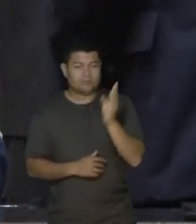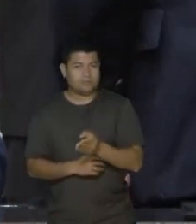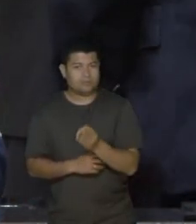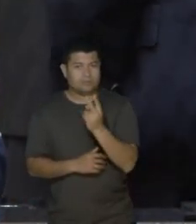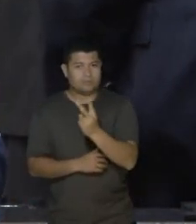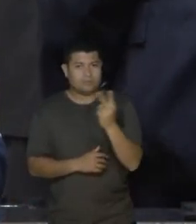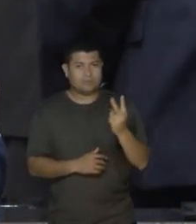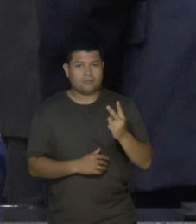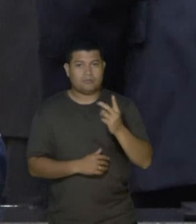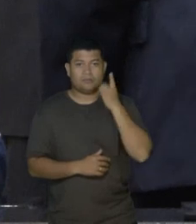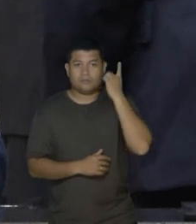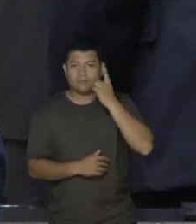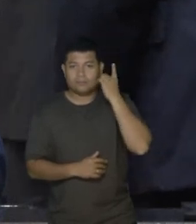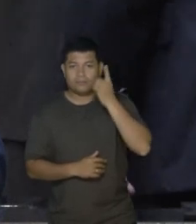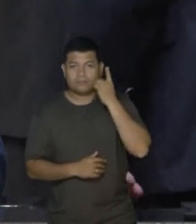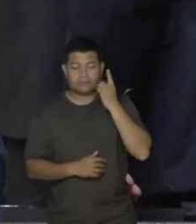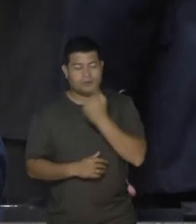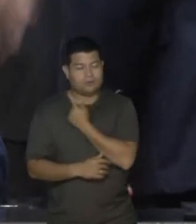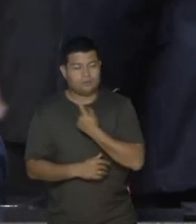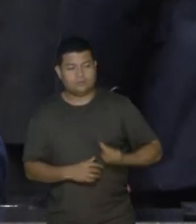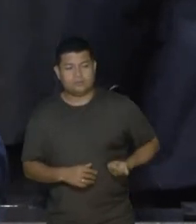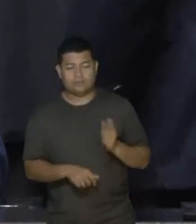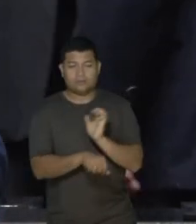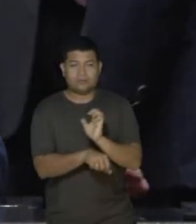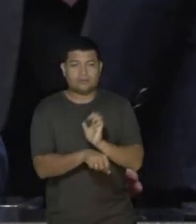358-2022, da autoria do Governo do Estado,